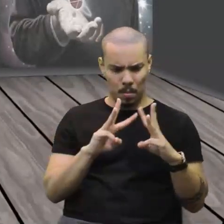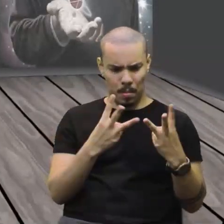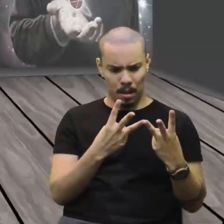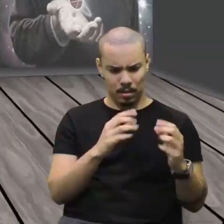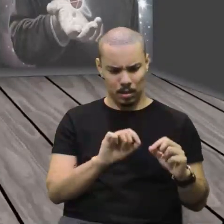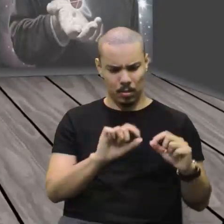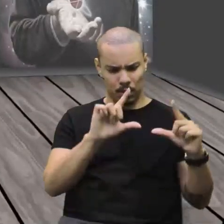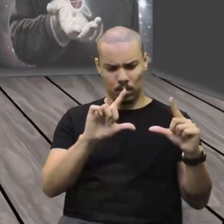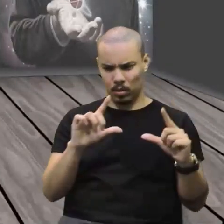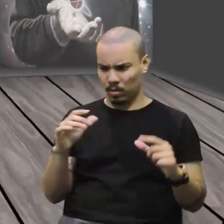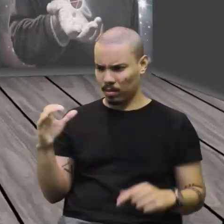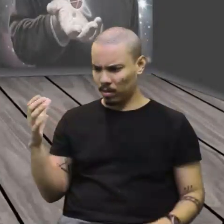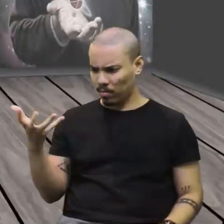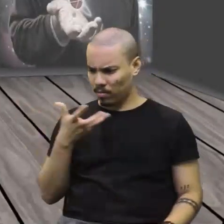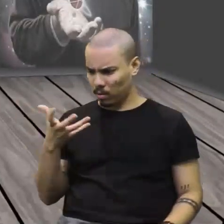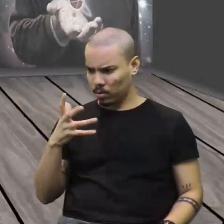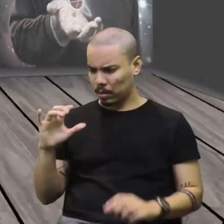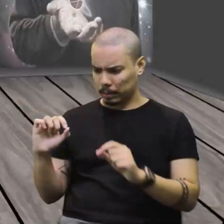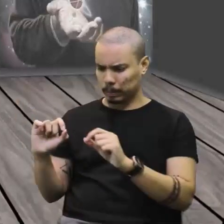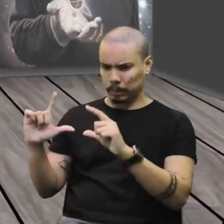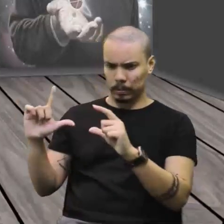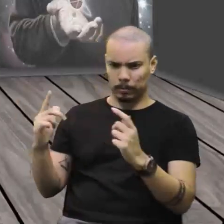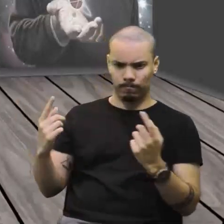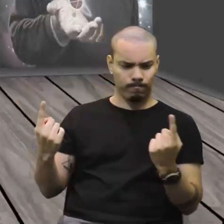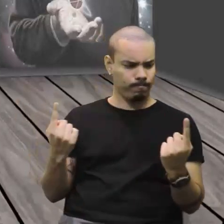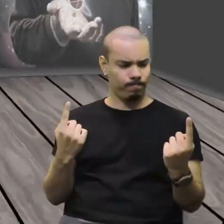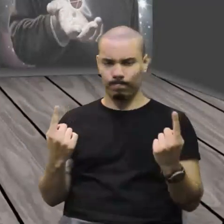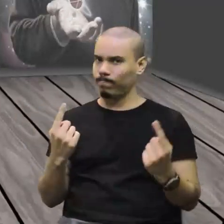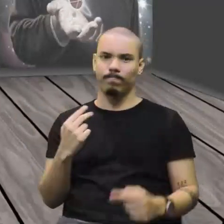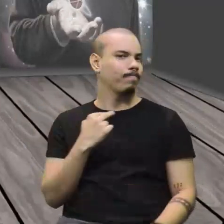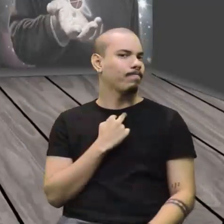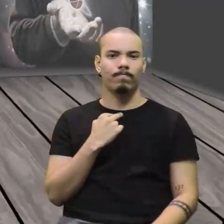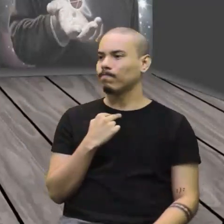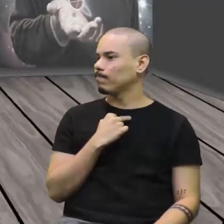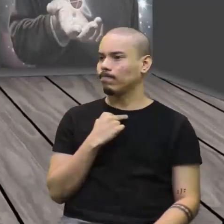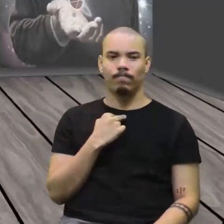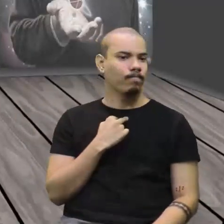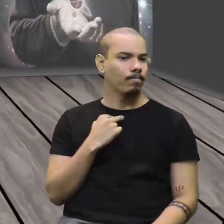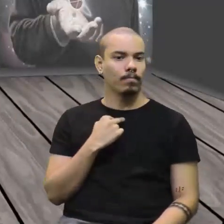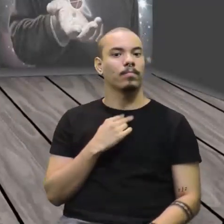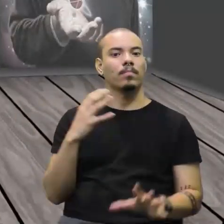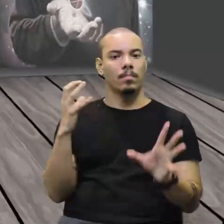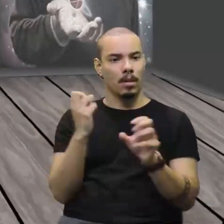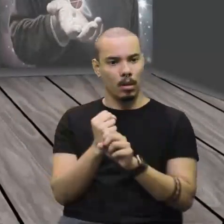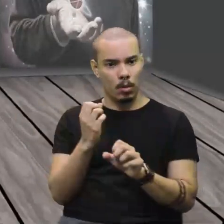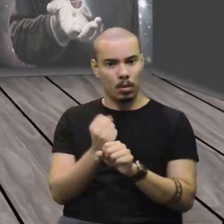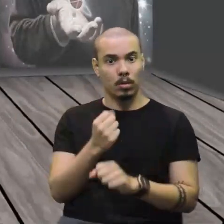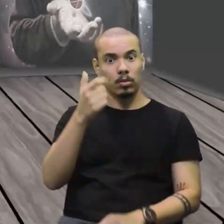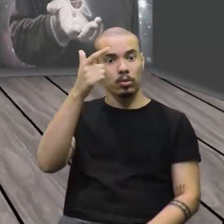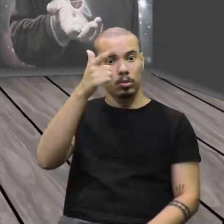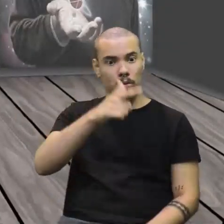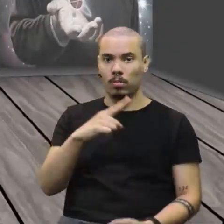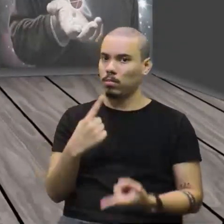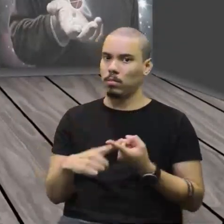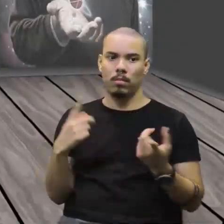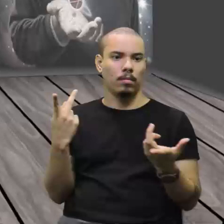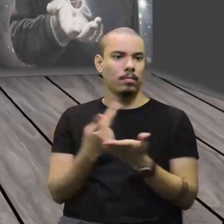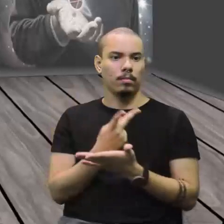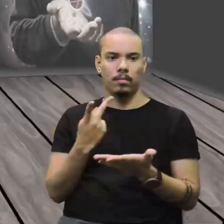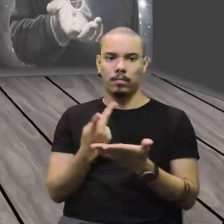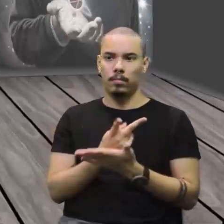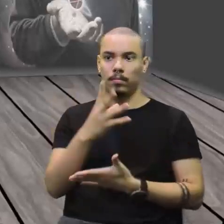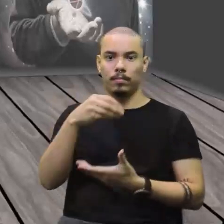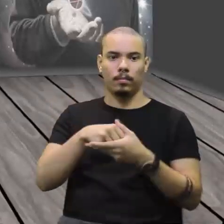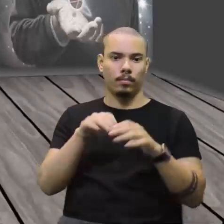aumentou, sei lá, a velocidade, a relação lá entre massa. Não pode. Vou calcular de novo. Né? Vou calcular de novo, porque está errado. Você, pela